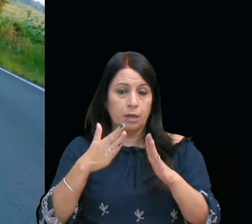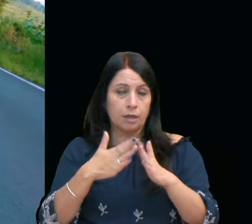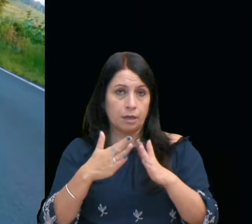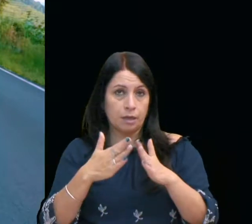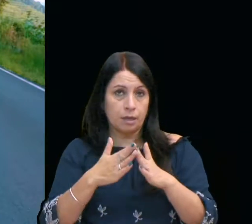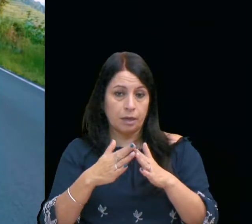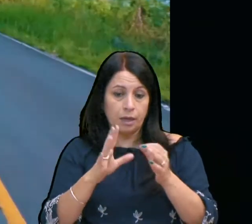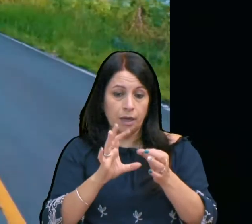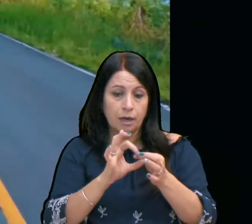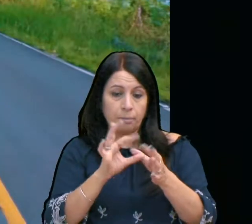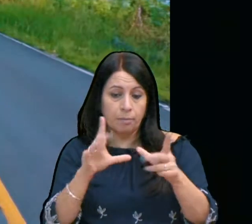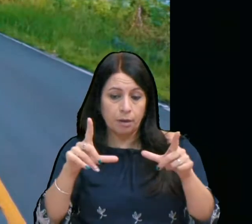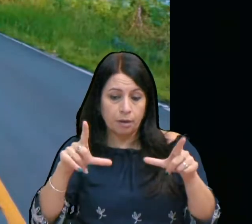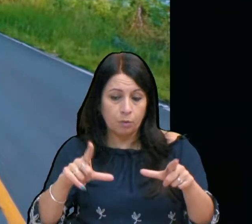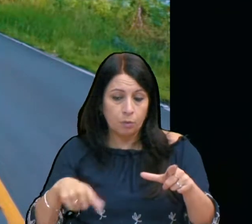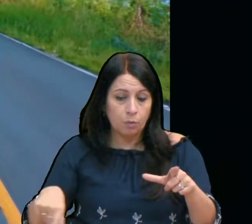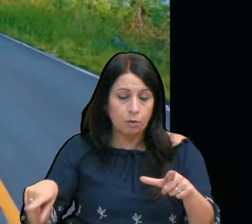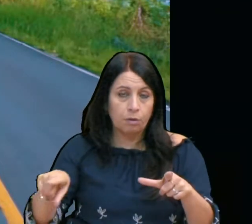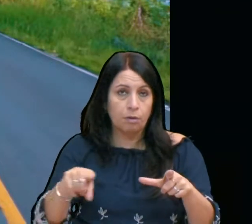libera o espaço para fazer